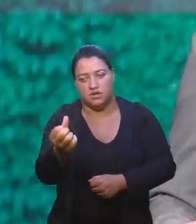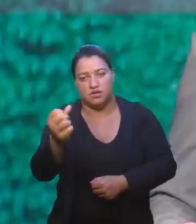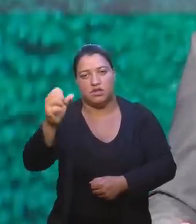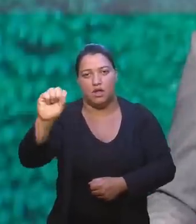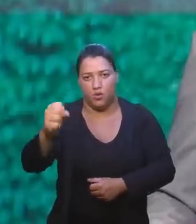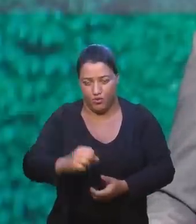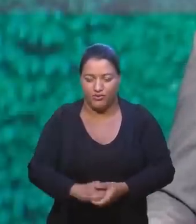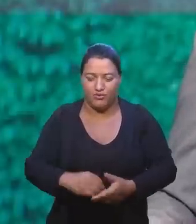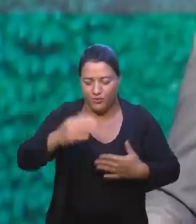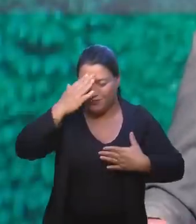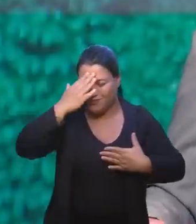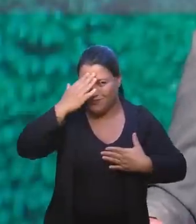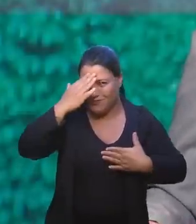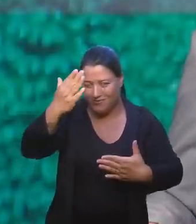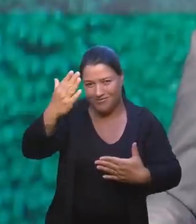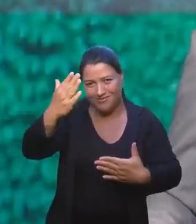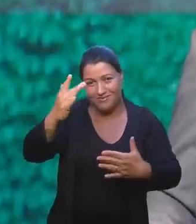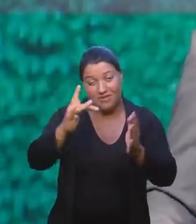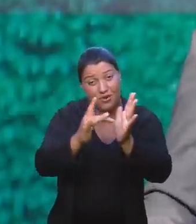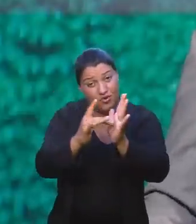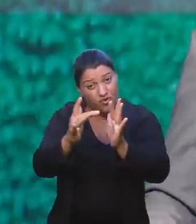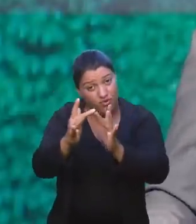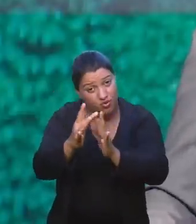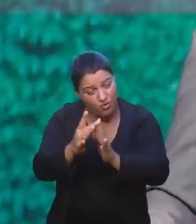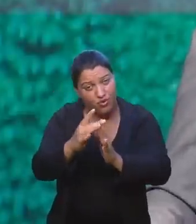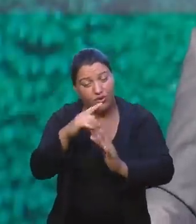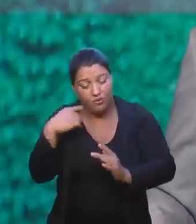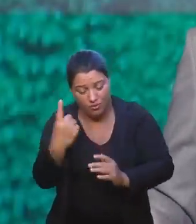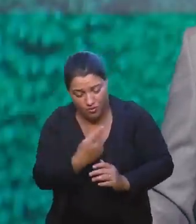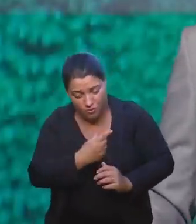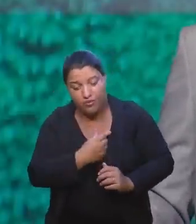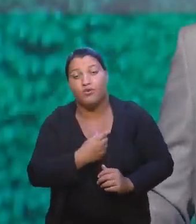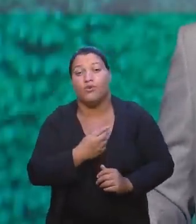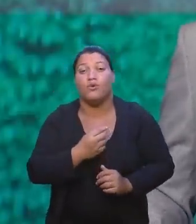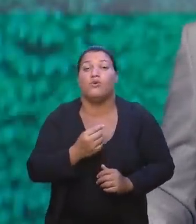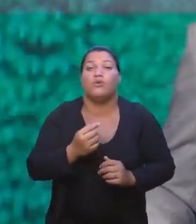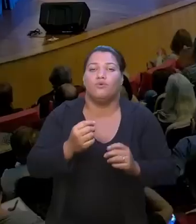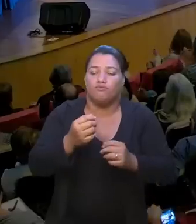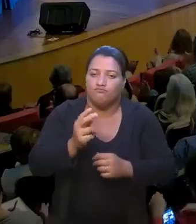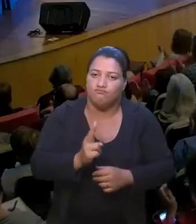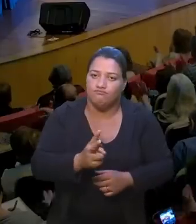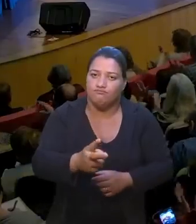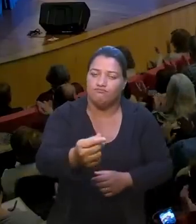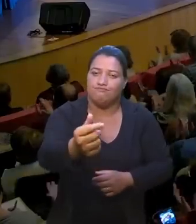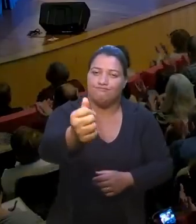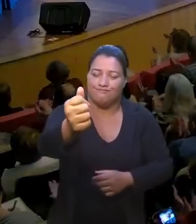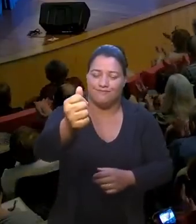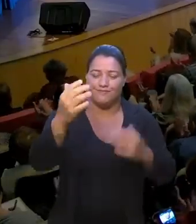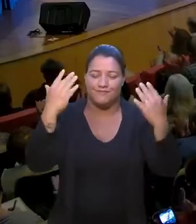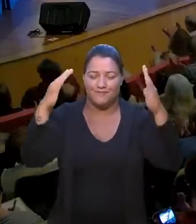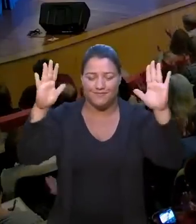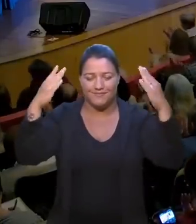1868. Muito obrigado, que Jesus continue conosco, hoje e sempre.